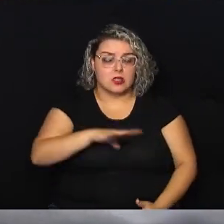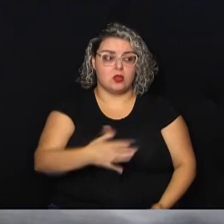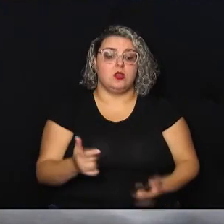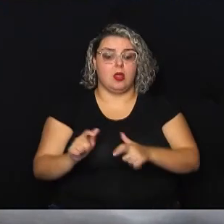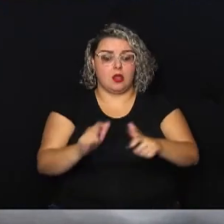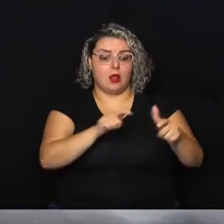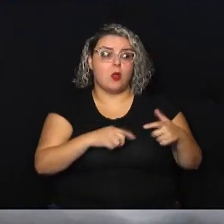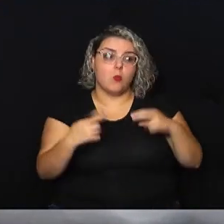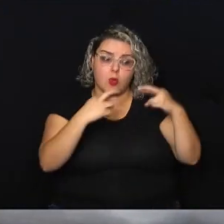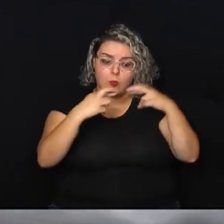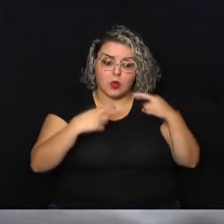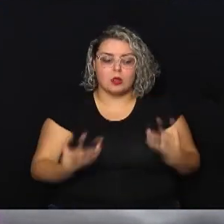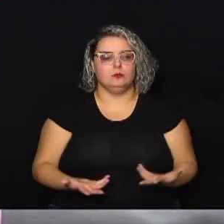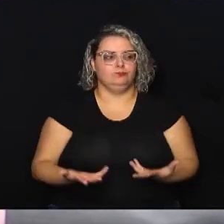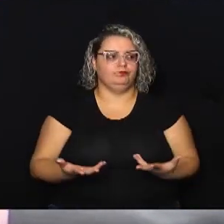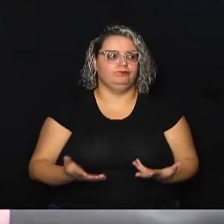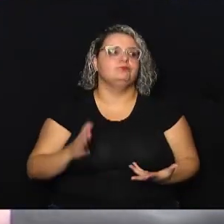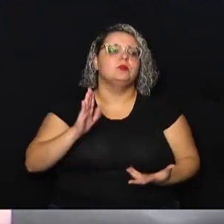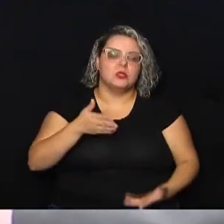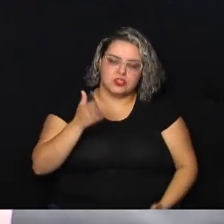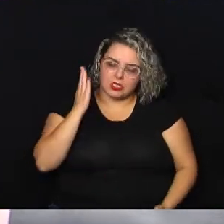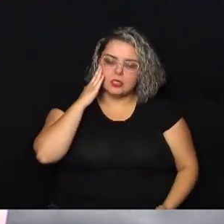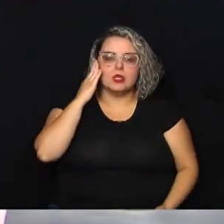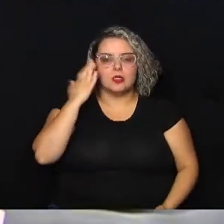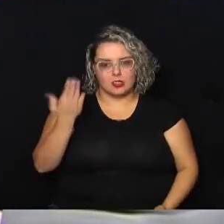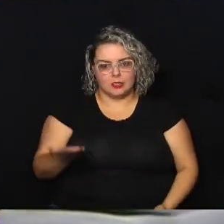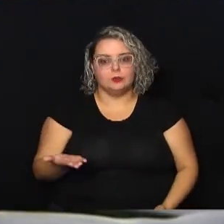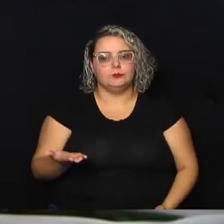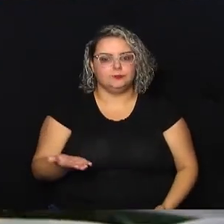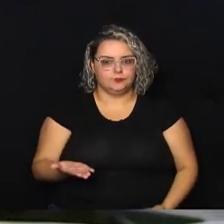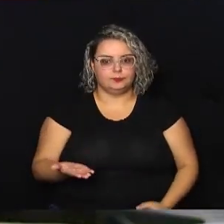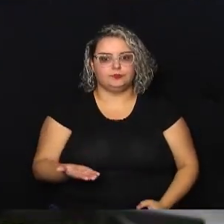locais, né? Então, como já era sabido, depois que veio